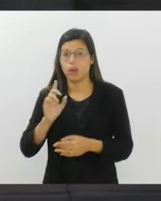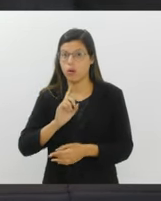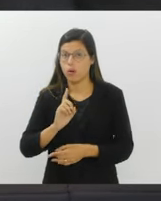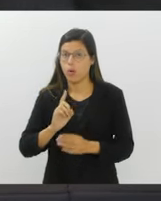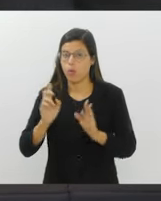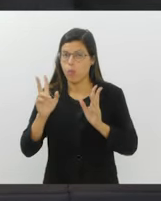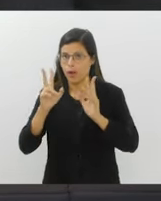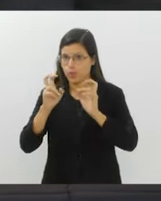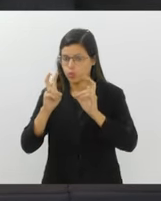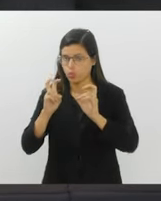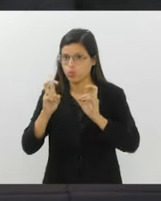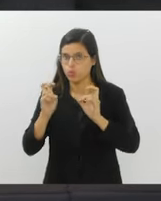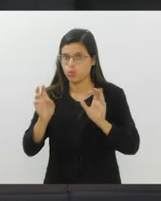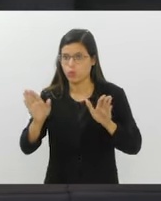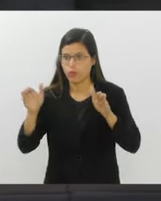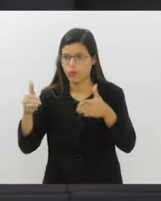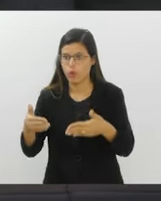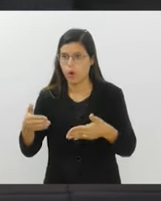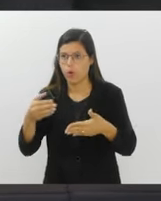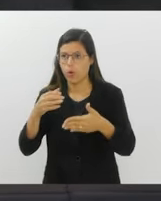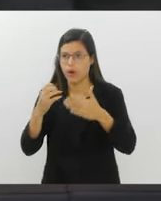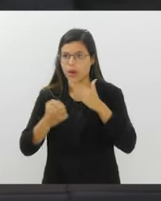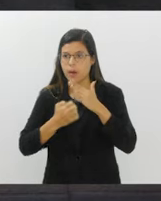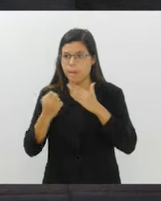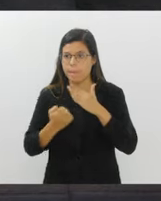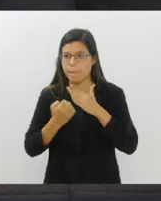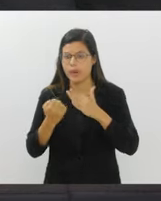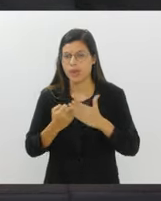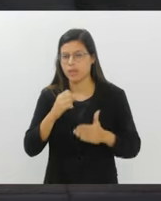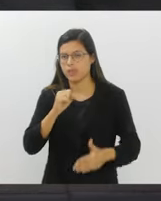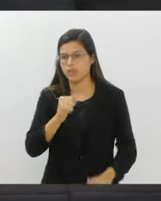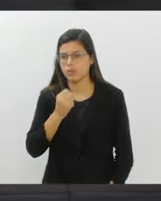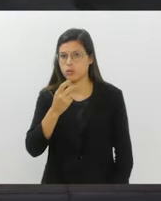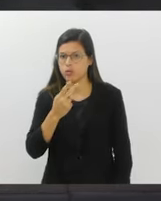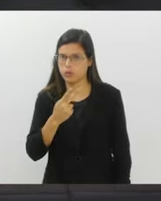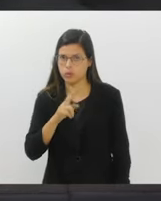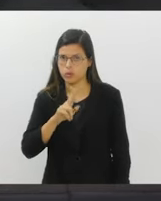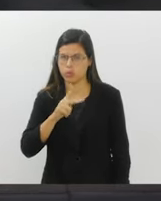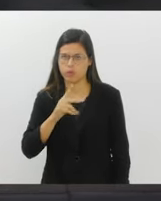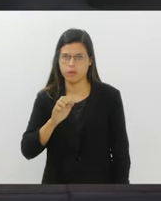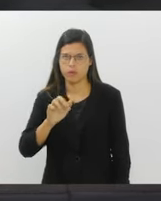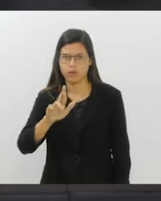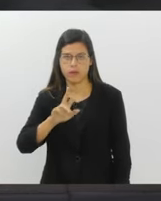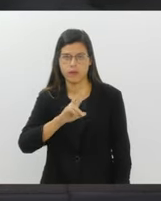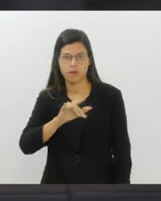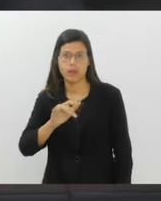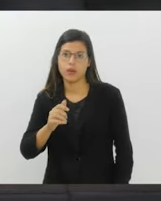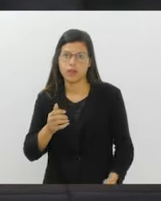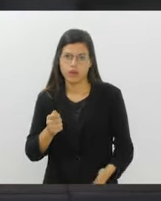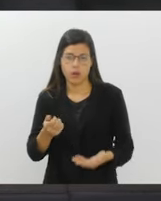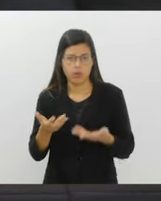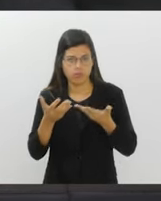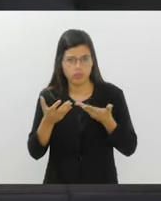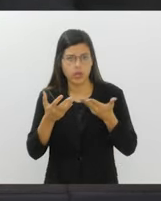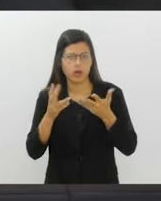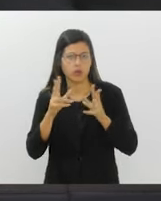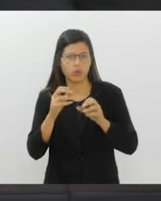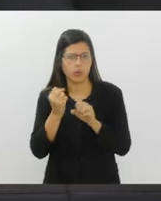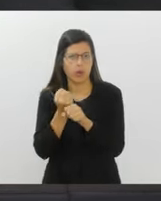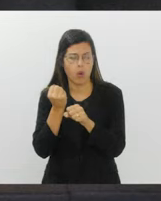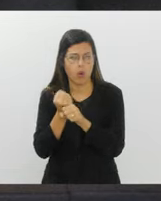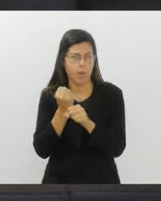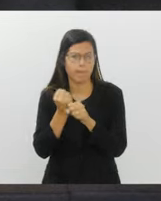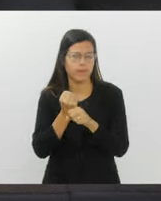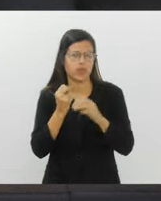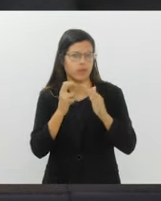supervia. Eu estava doido para discutir aqui também a conclusão da obra do metrô no que diz